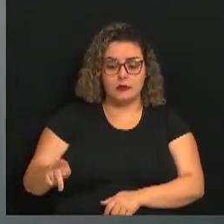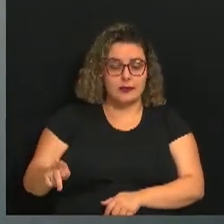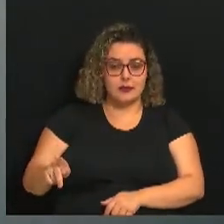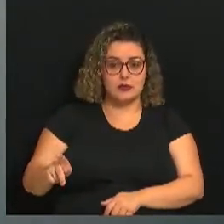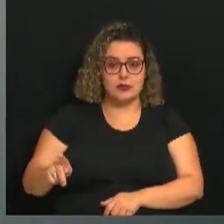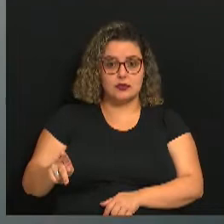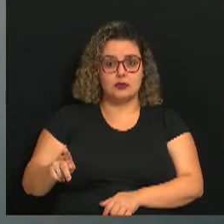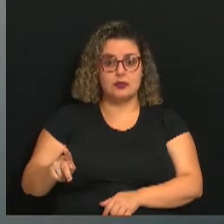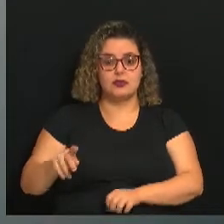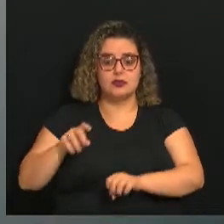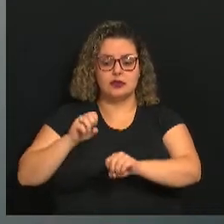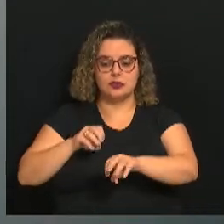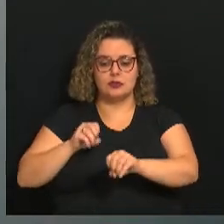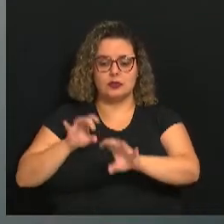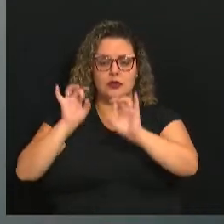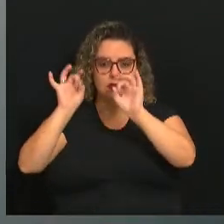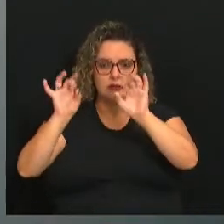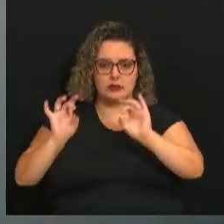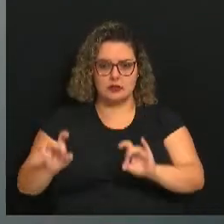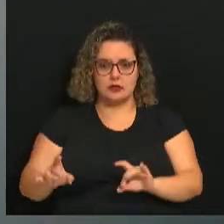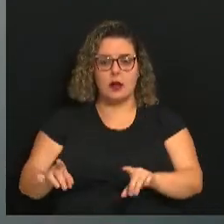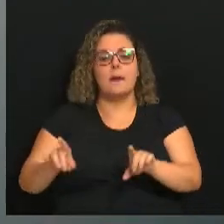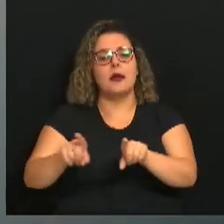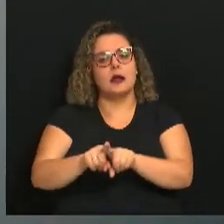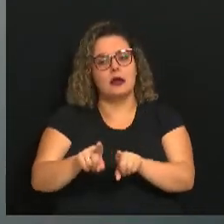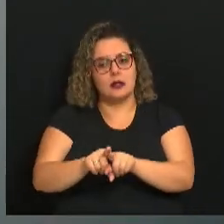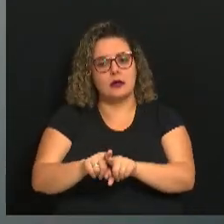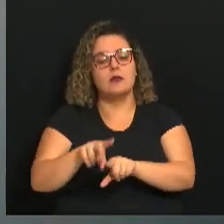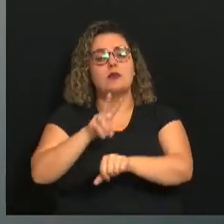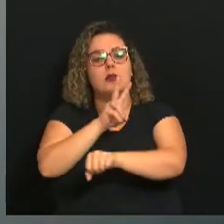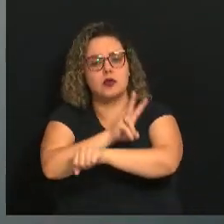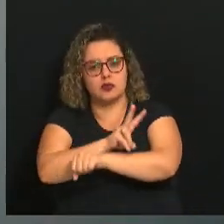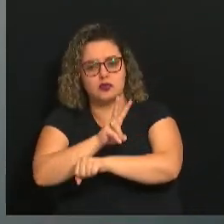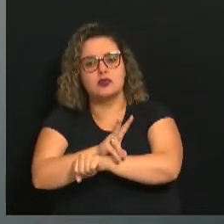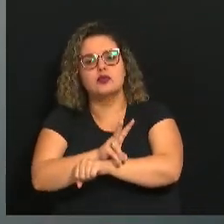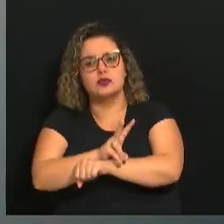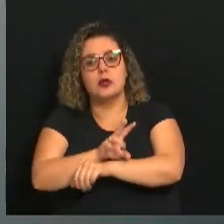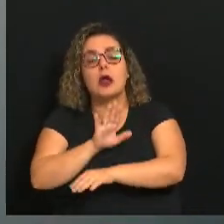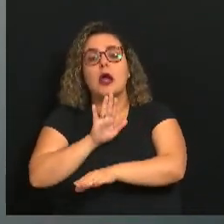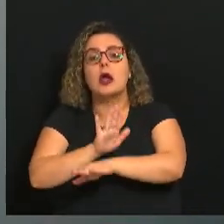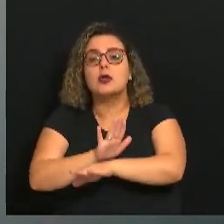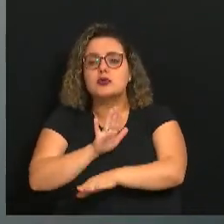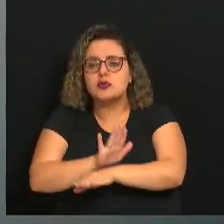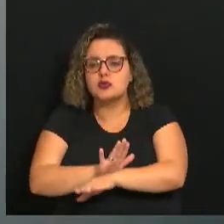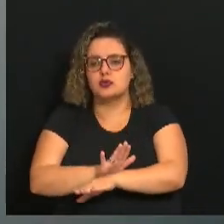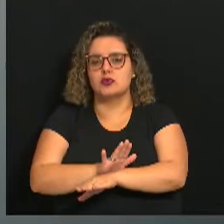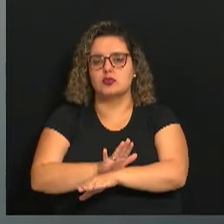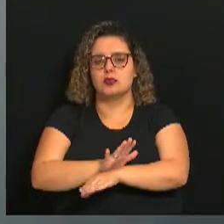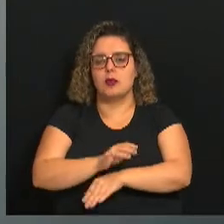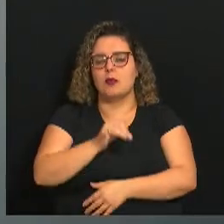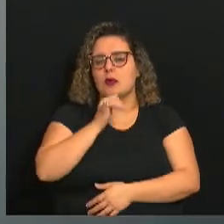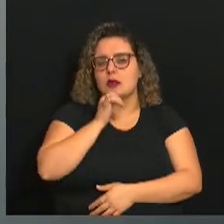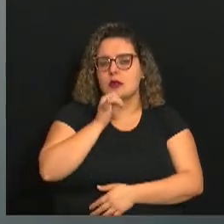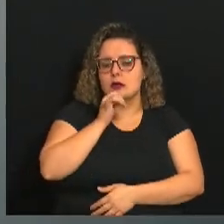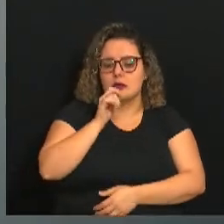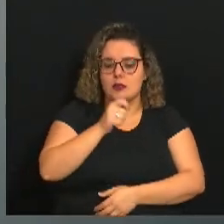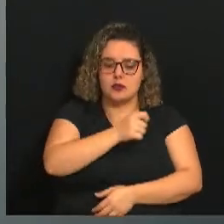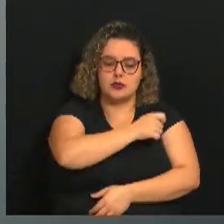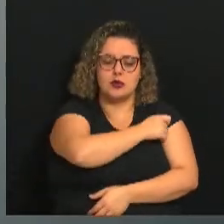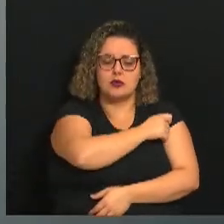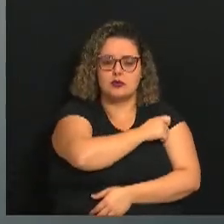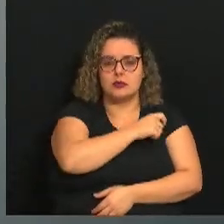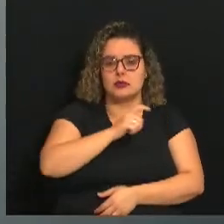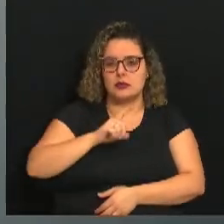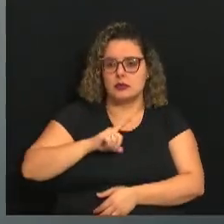aí criou esse contrato de cuidadores, que tem aqueles alunos que têm mais dificuldade, e aí